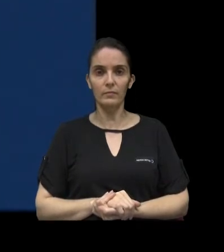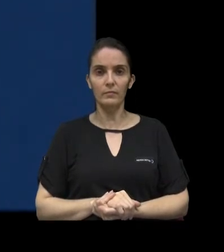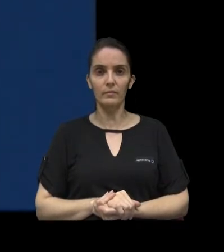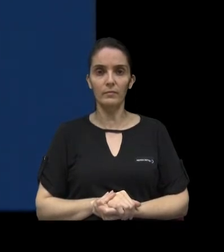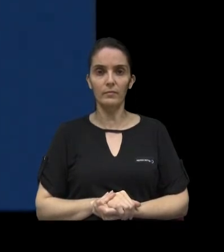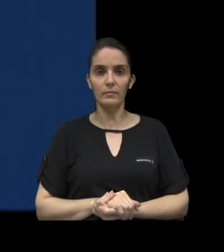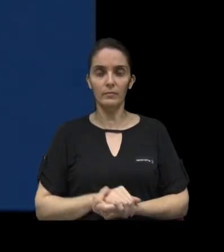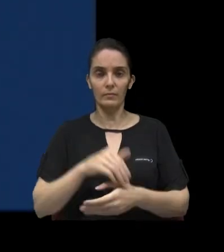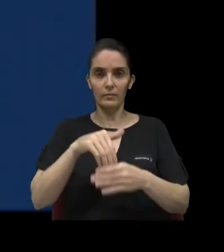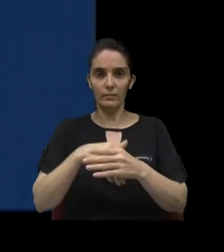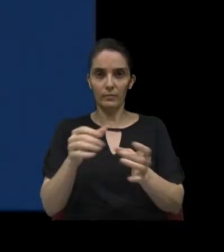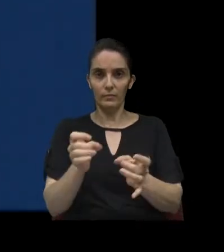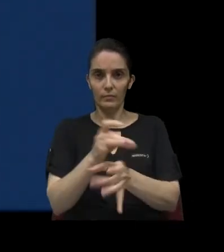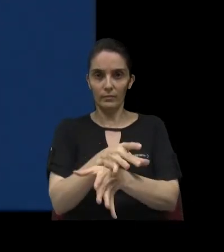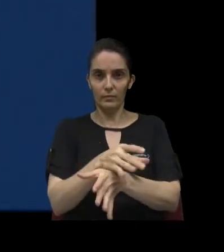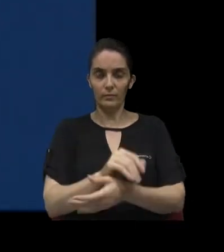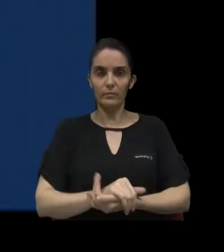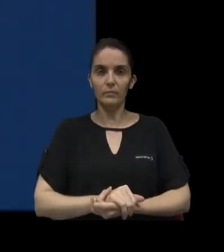Está encerrada a votação.